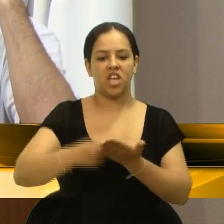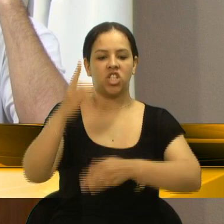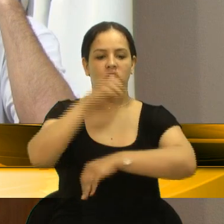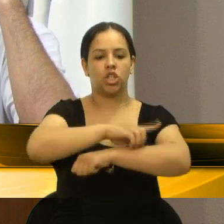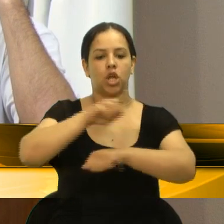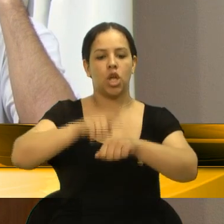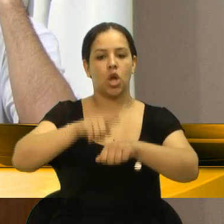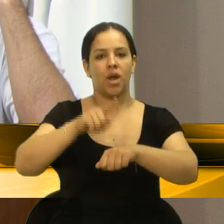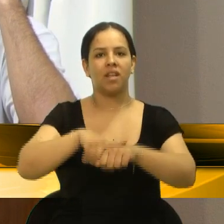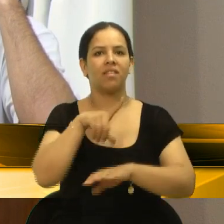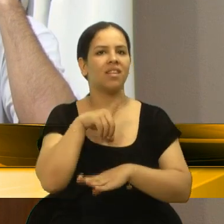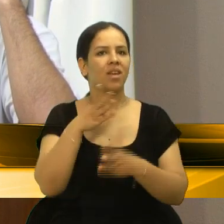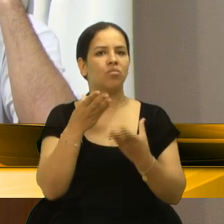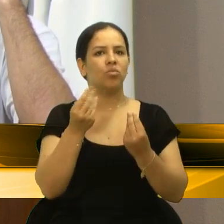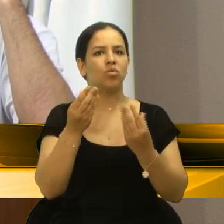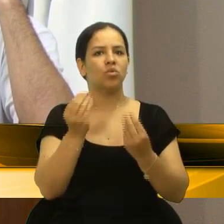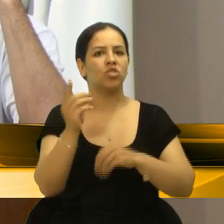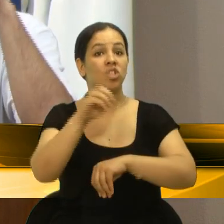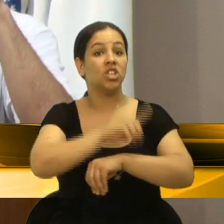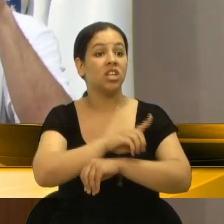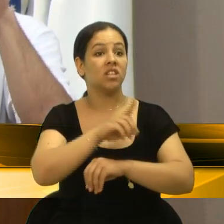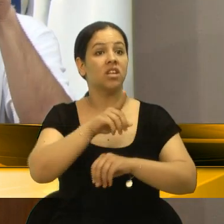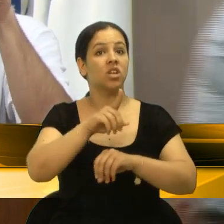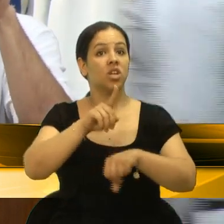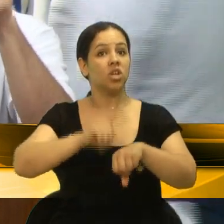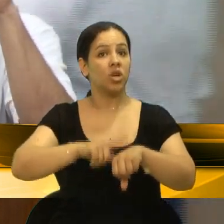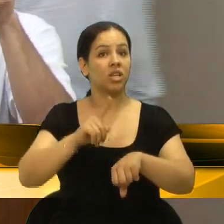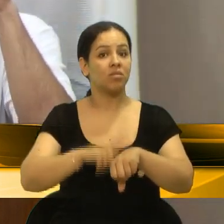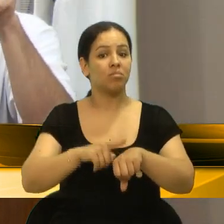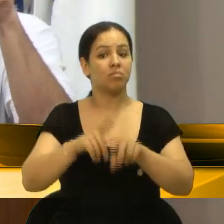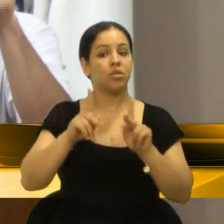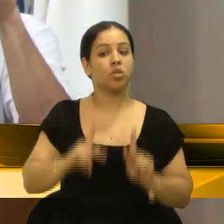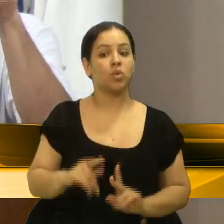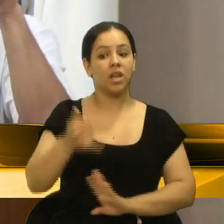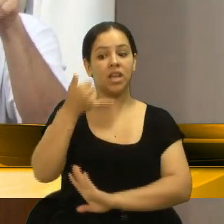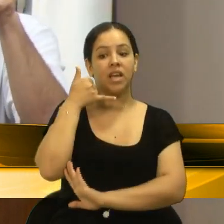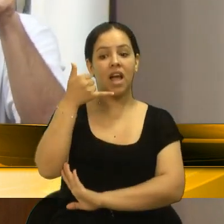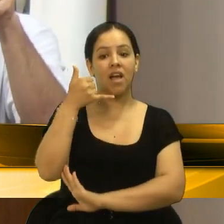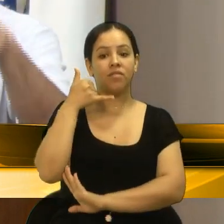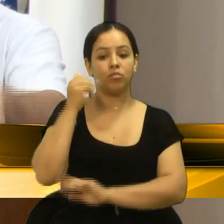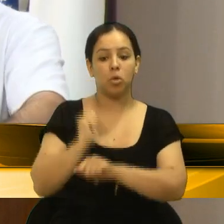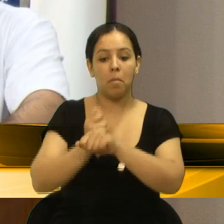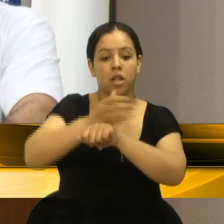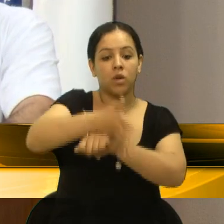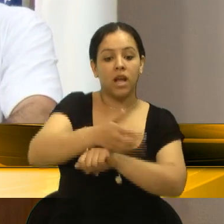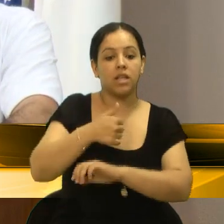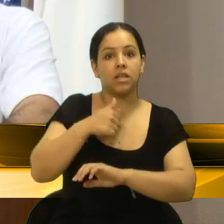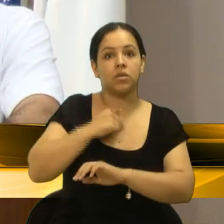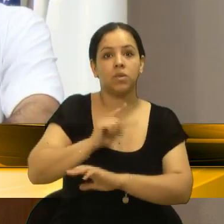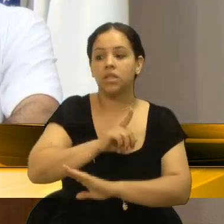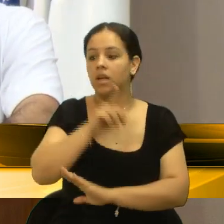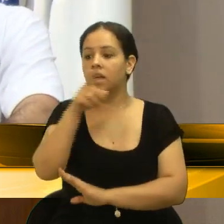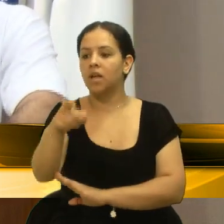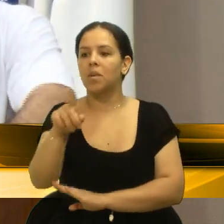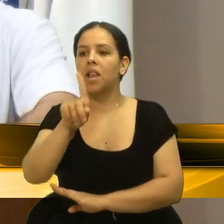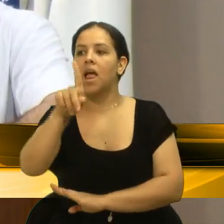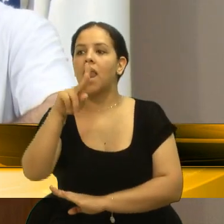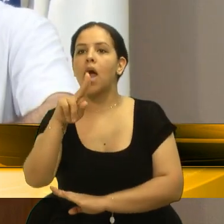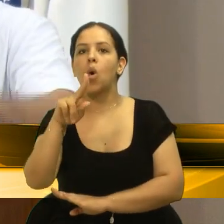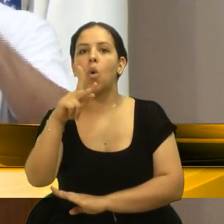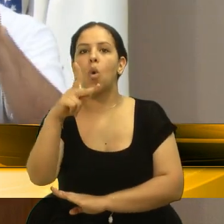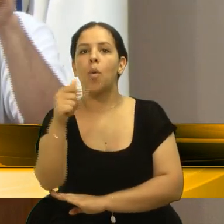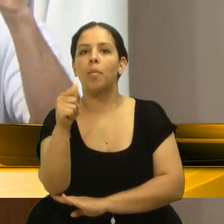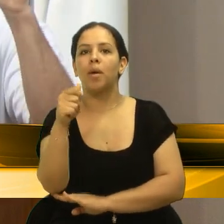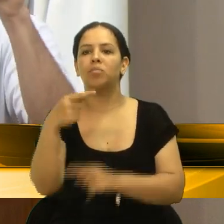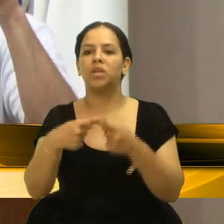muitas datas e horas de pessoas que me ligavam de madrugada e eu saía para ir lá na UPA e não eram atendidos, ficavam